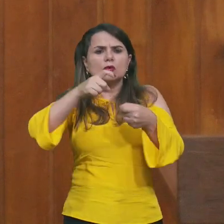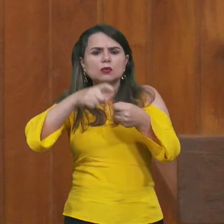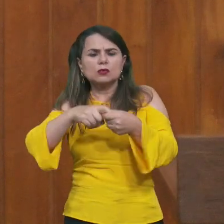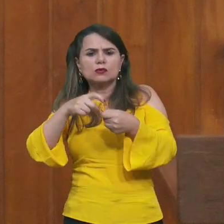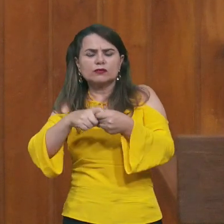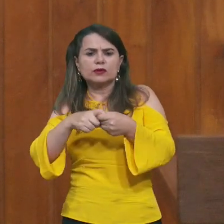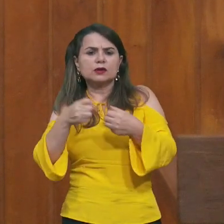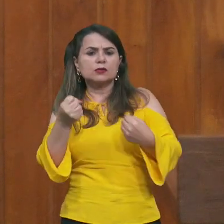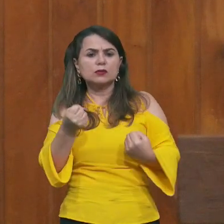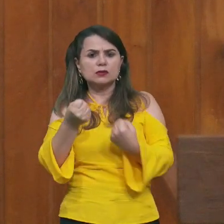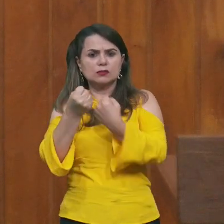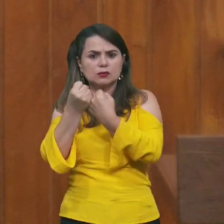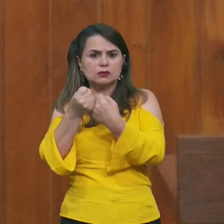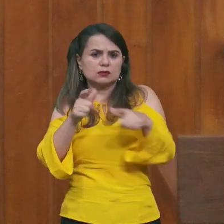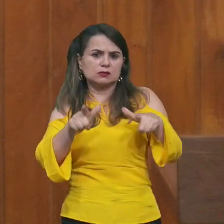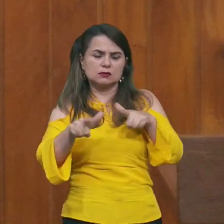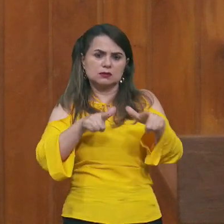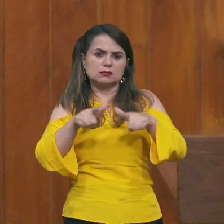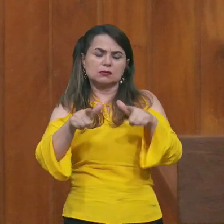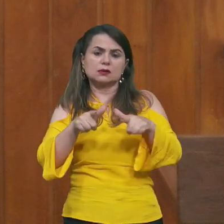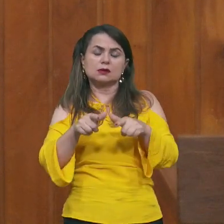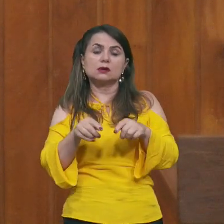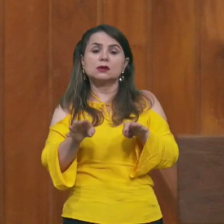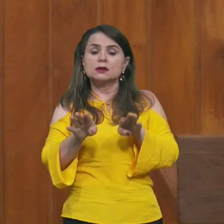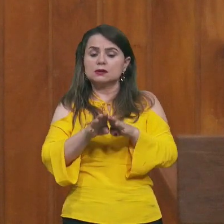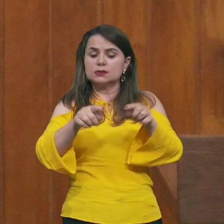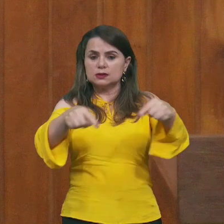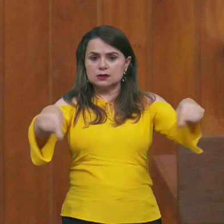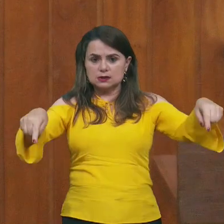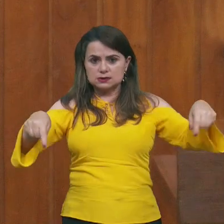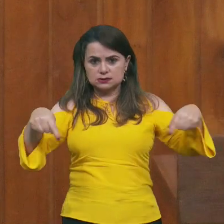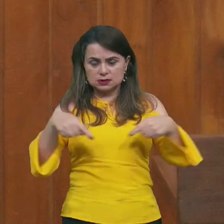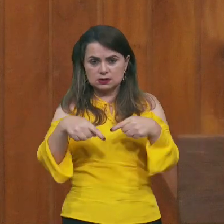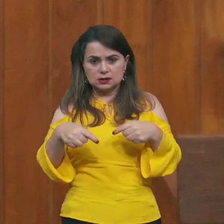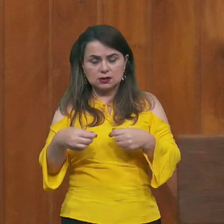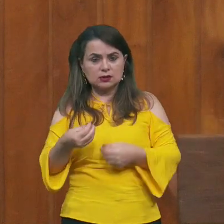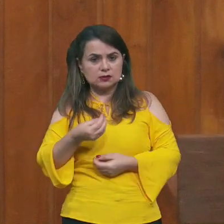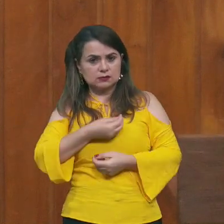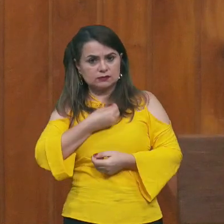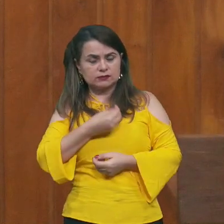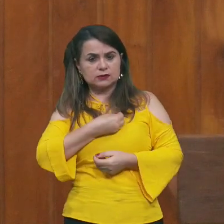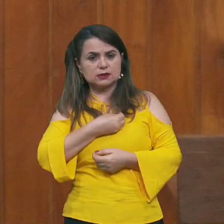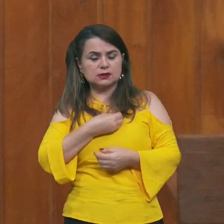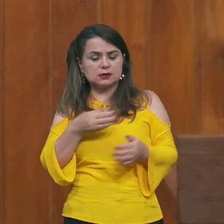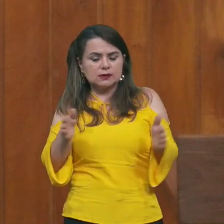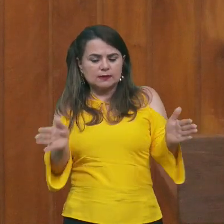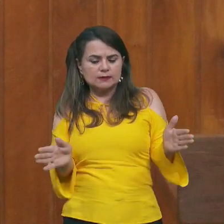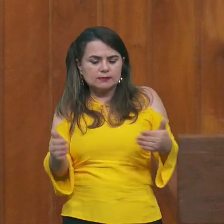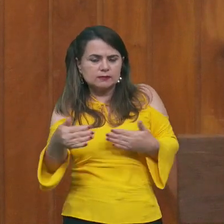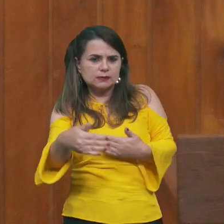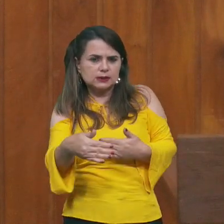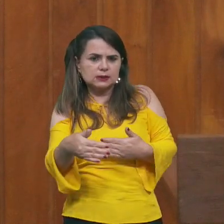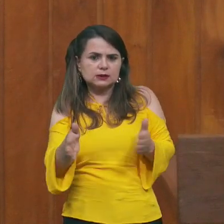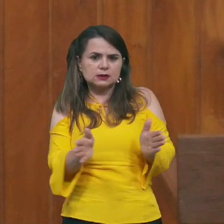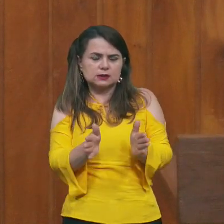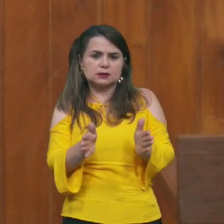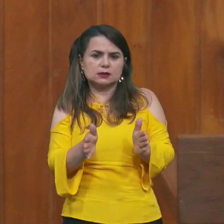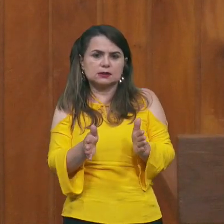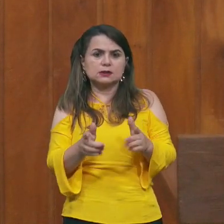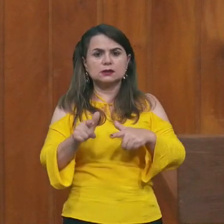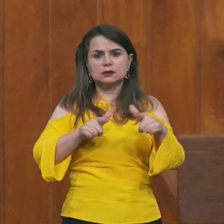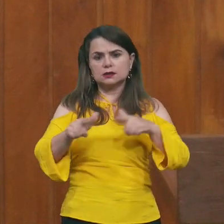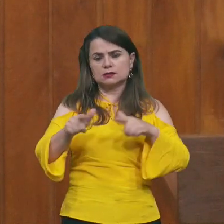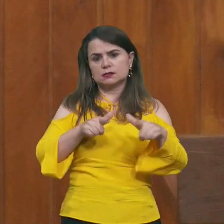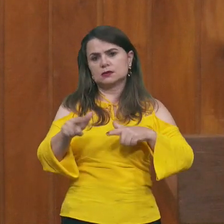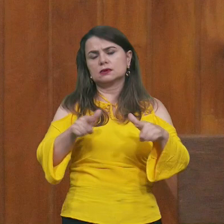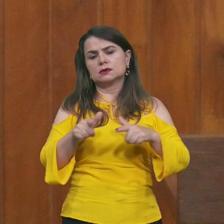os nossos serviços. A Sala Convida tornou-se pequena diante da demanda e também dos projetos executados. E,